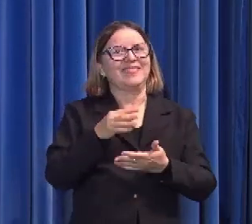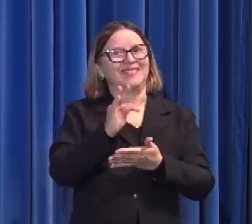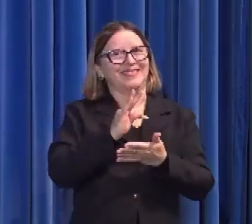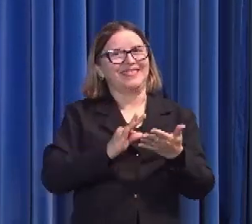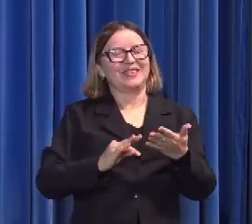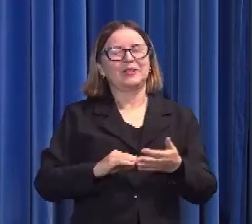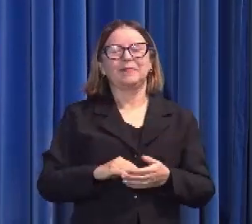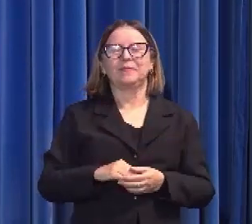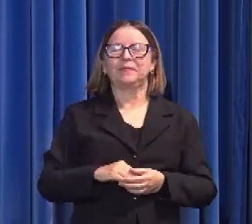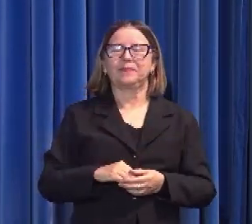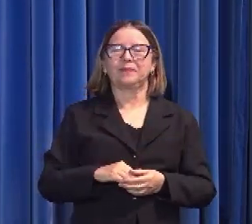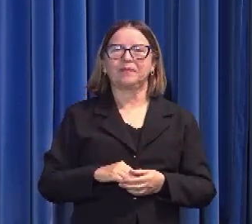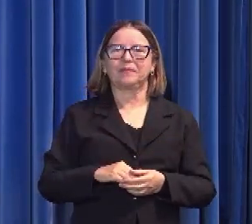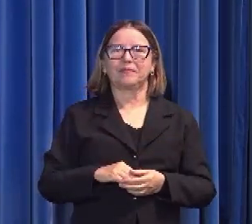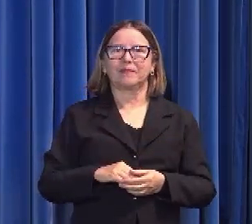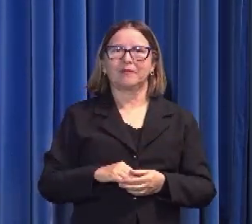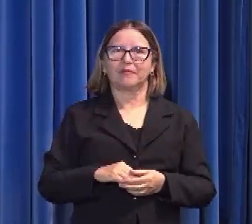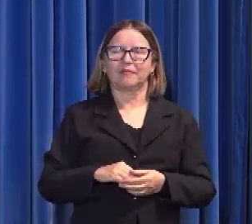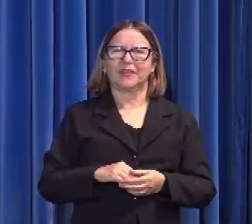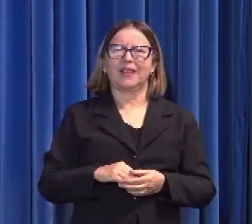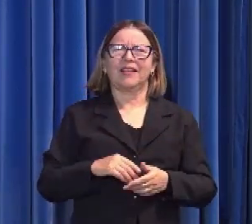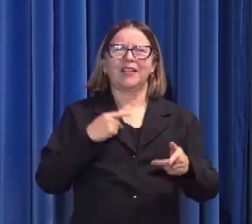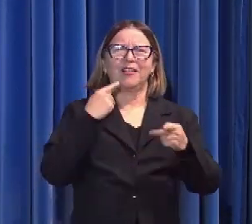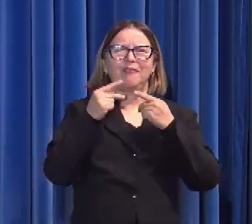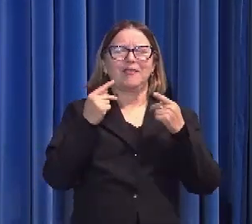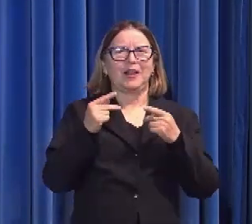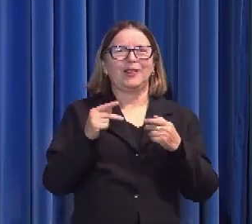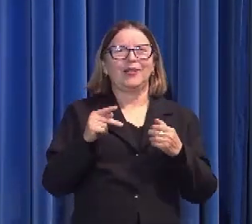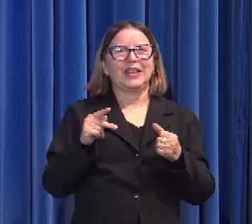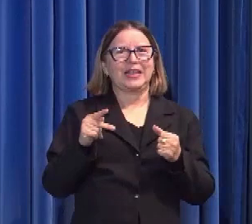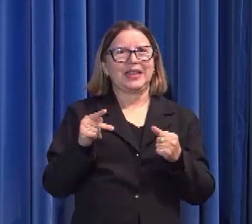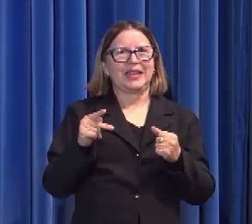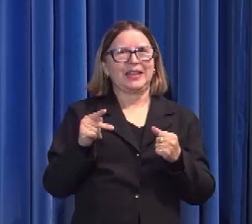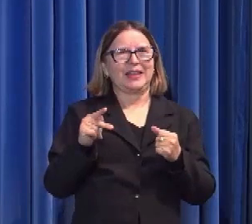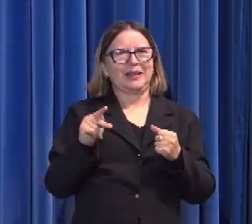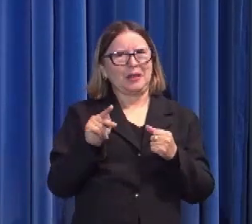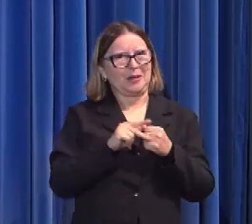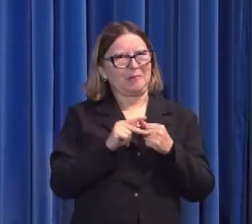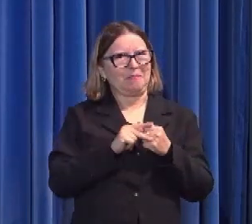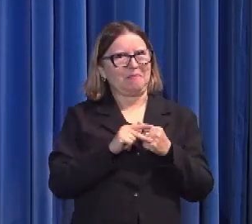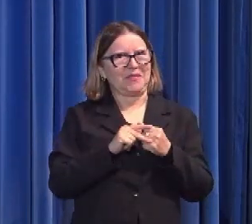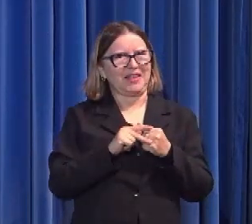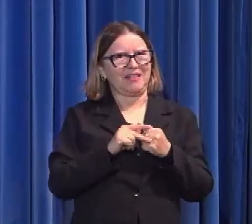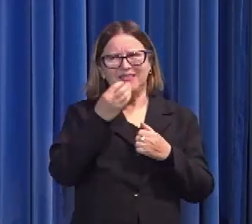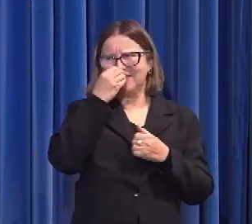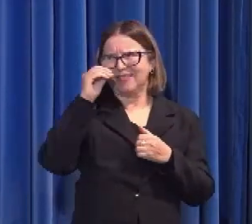e dizem que até Pedro negou Jesus porque Jesus curou a sogra dele